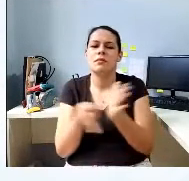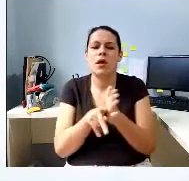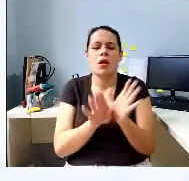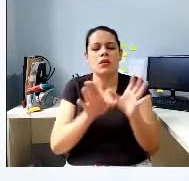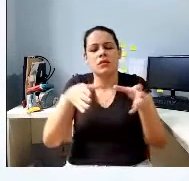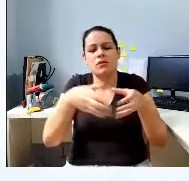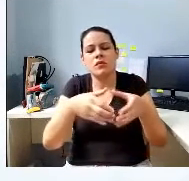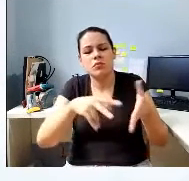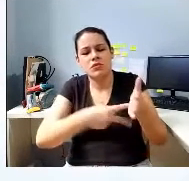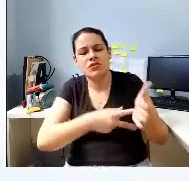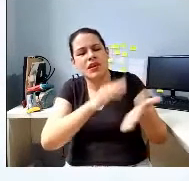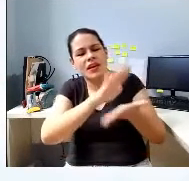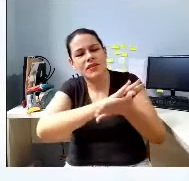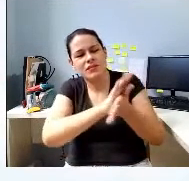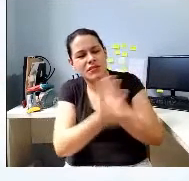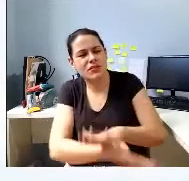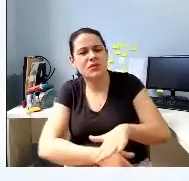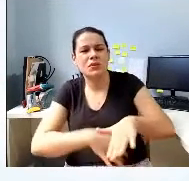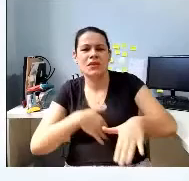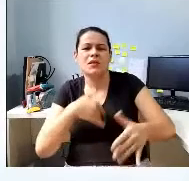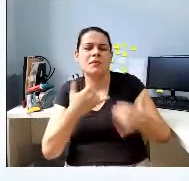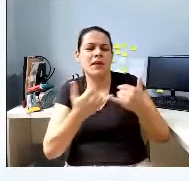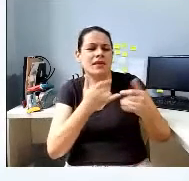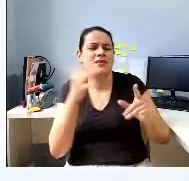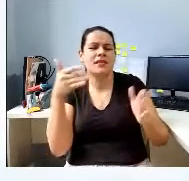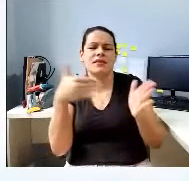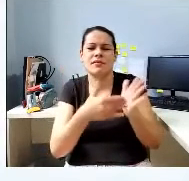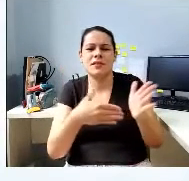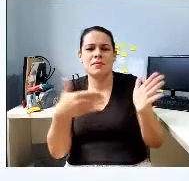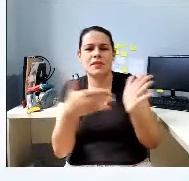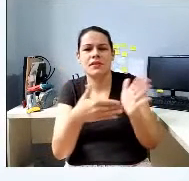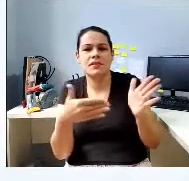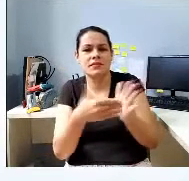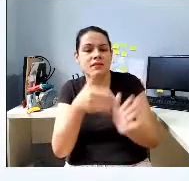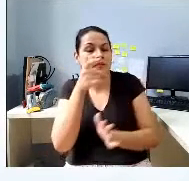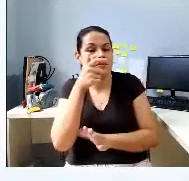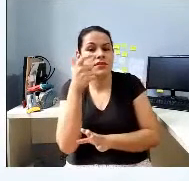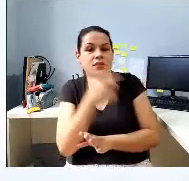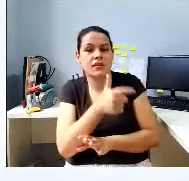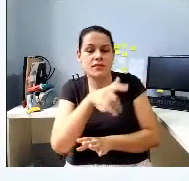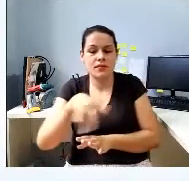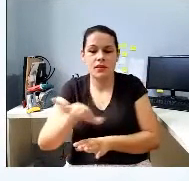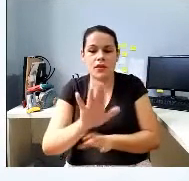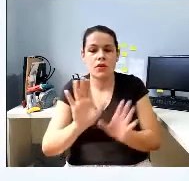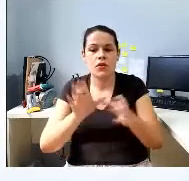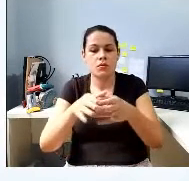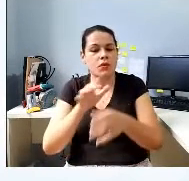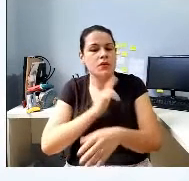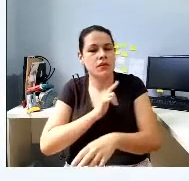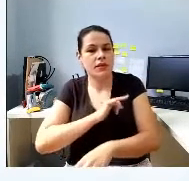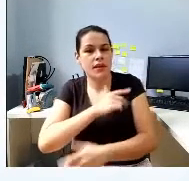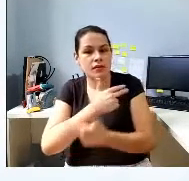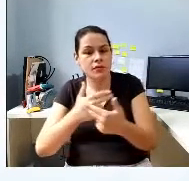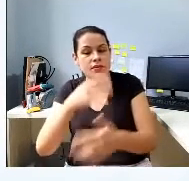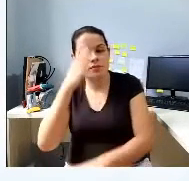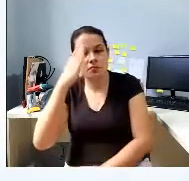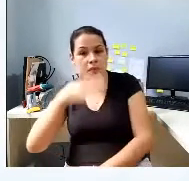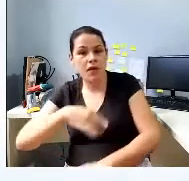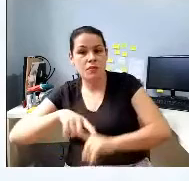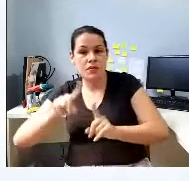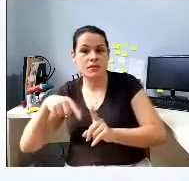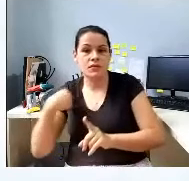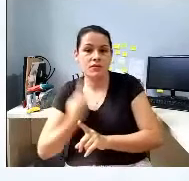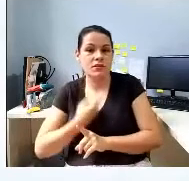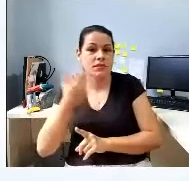para afastá-lo como um obstáculo das intenções que eles têm, ela não depende nem da cabeça